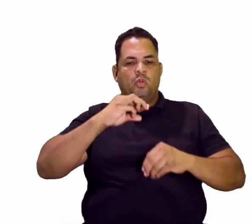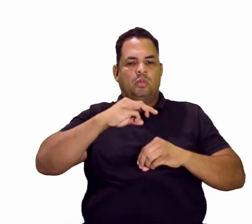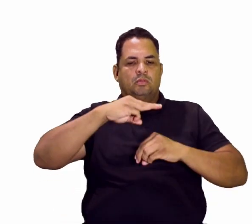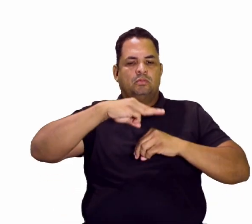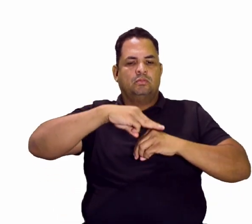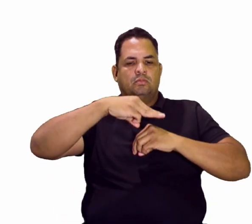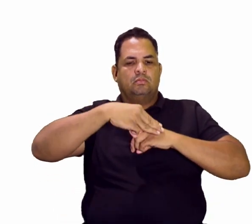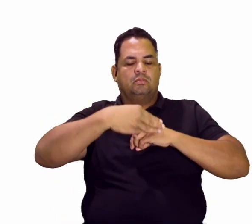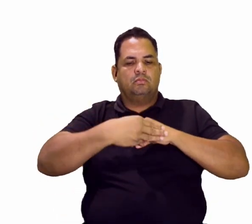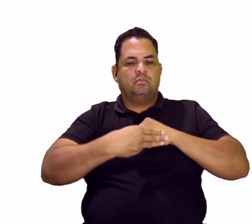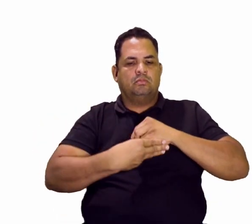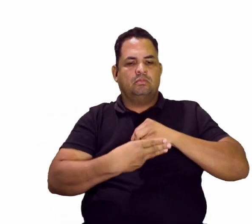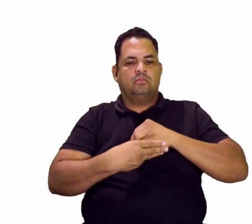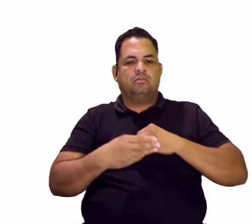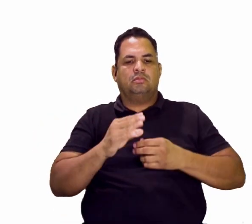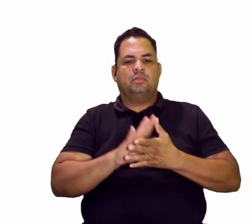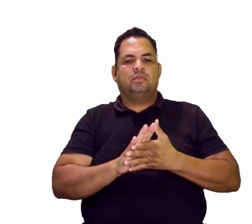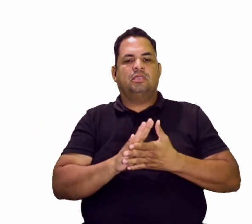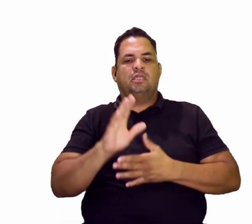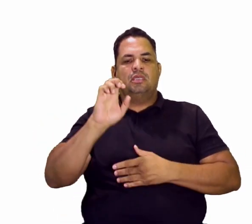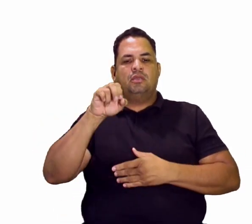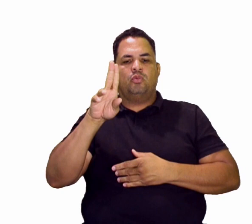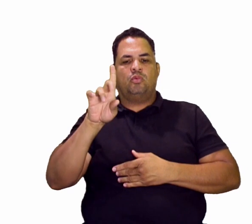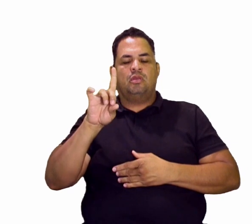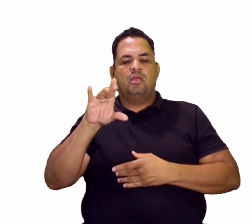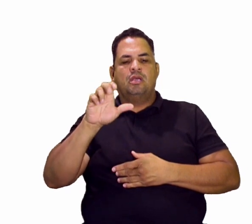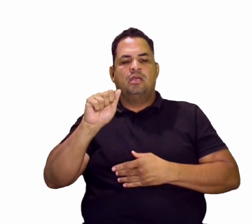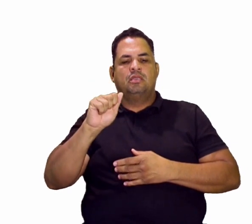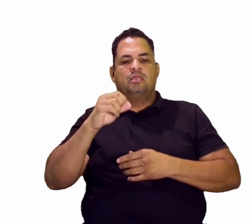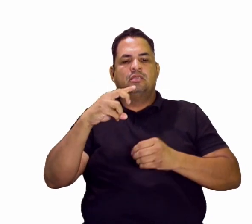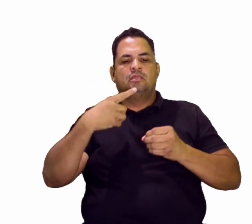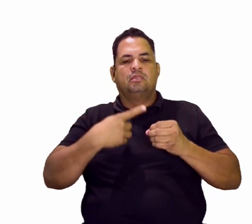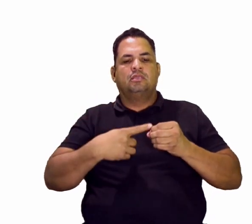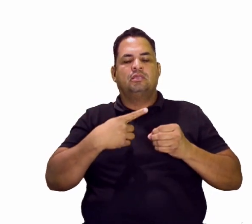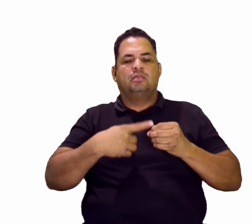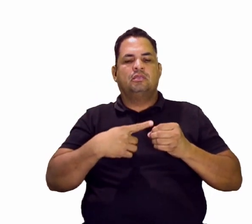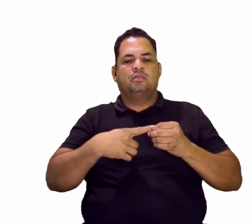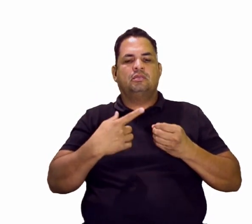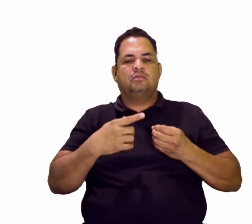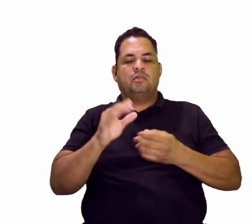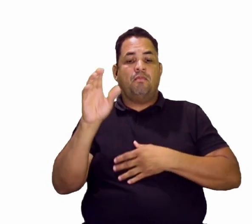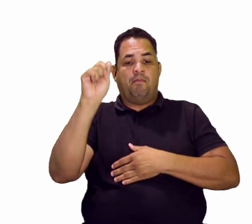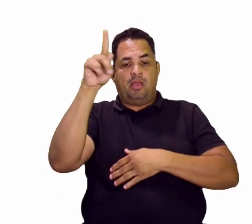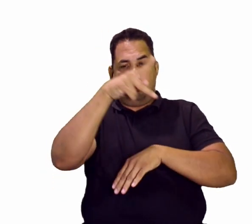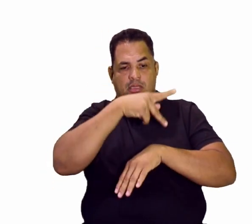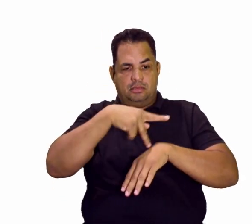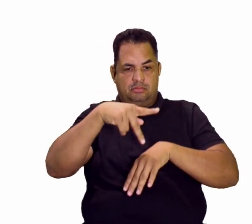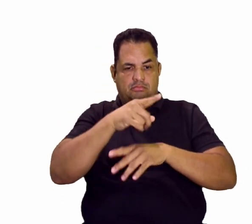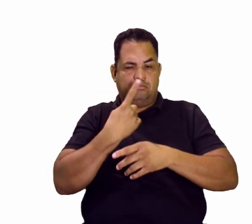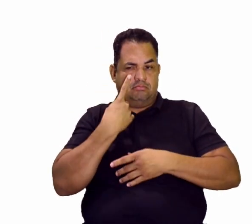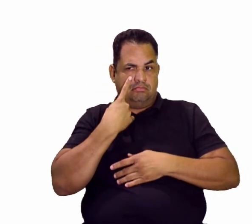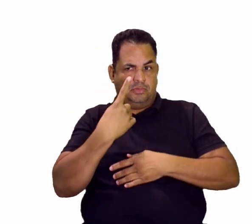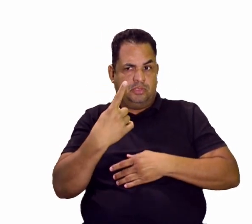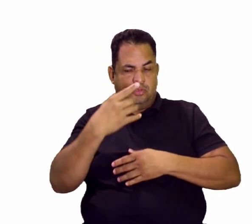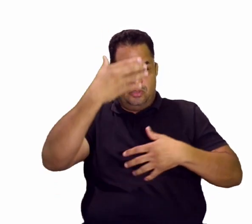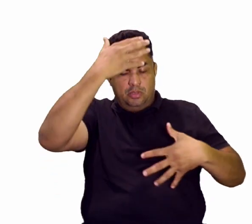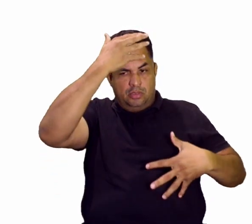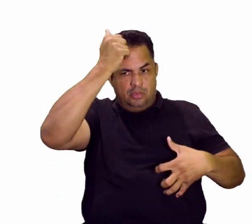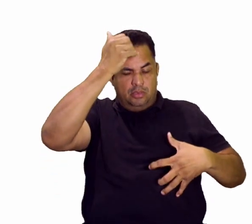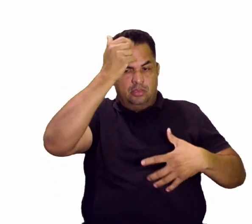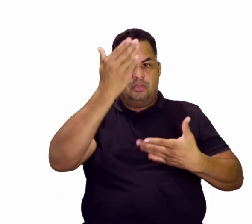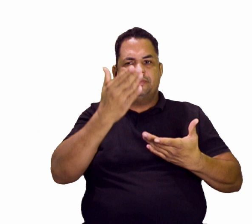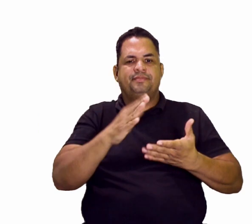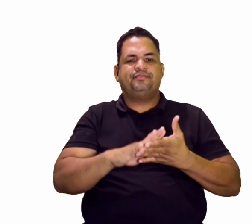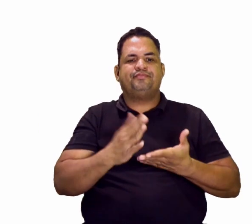floresta Zika, lá em Uganda, foi onde identificaram no macaco, do gênero